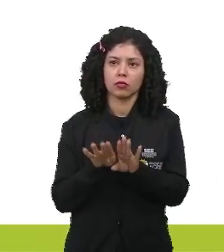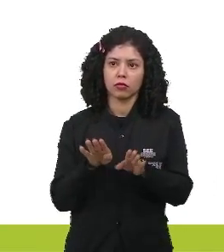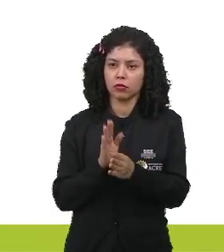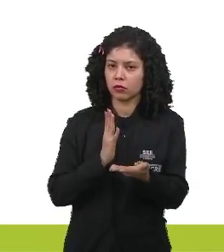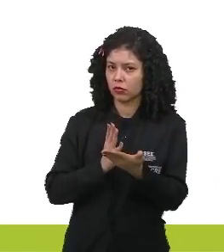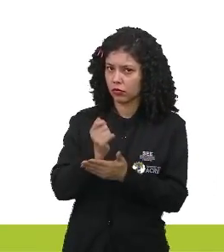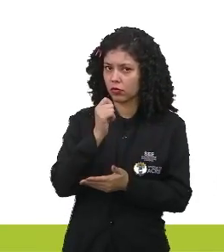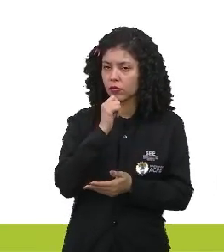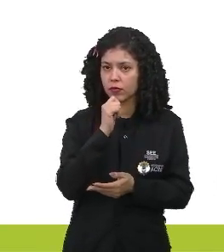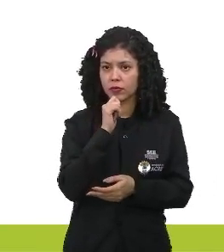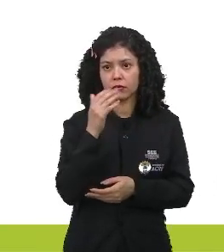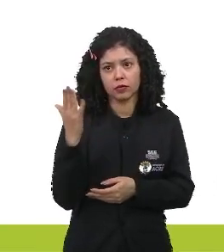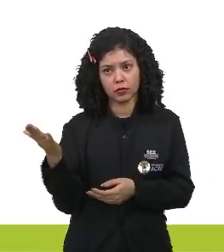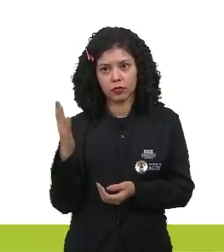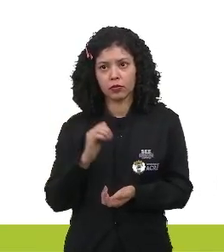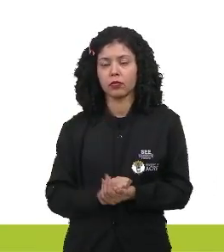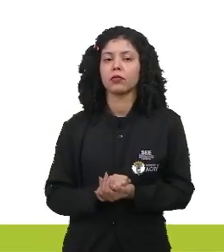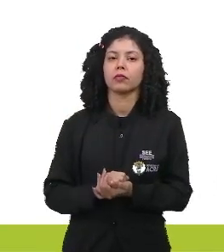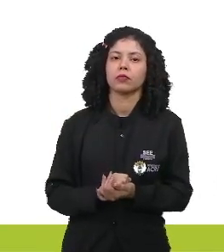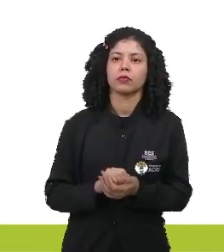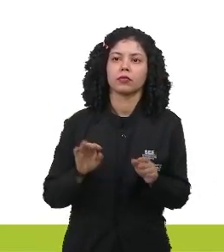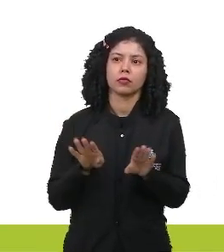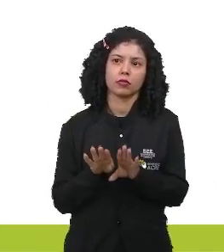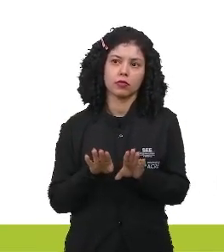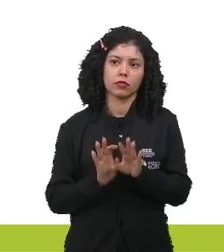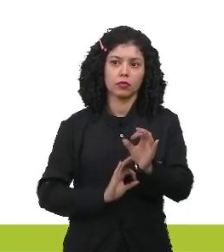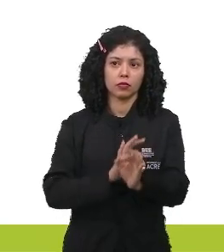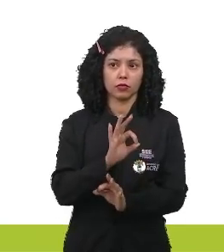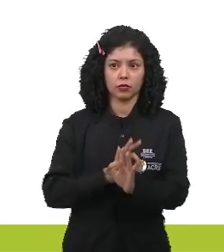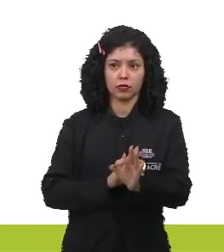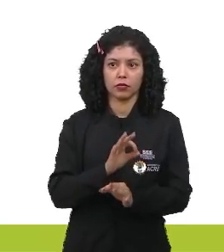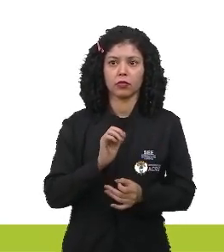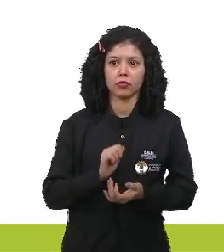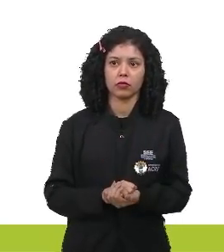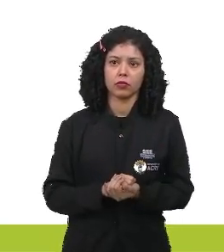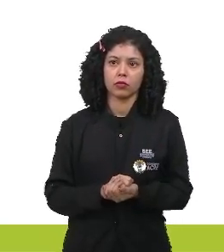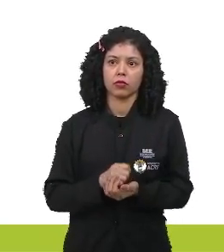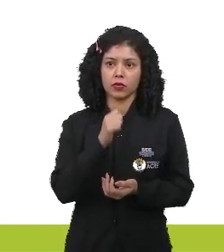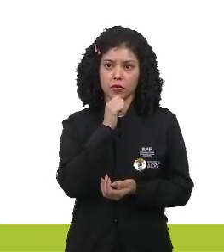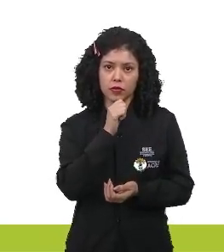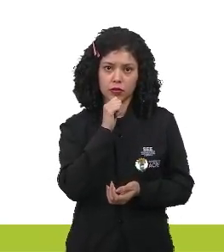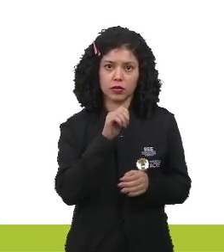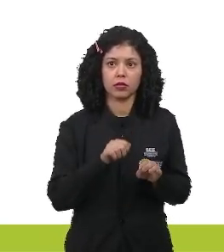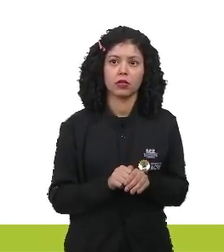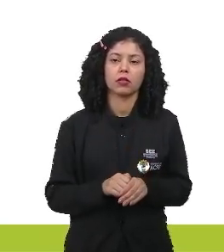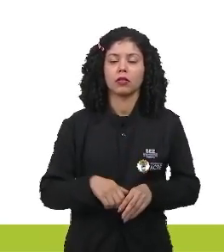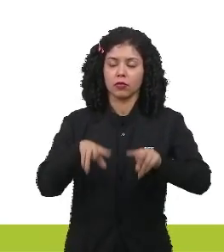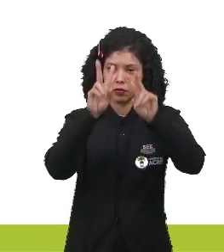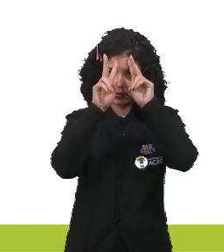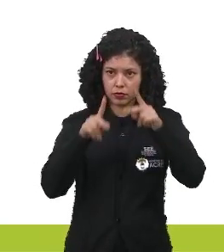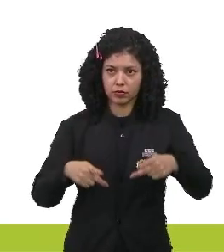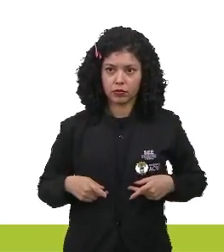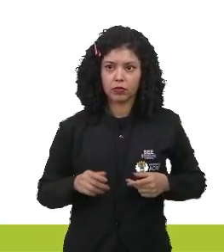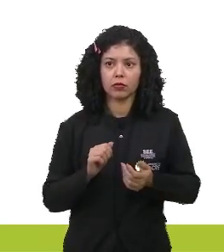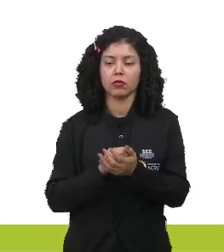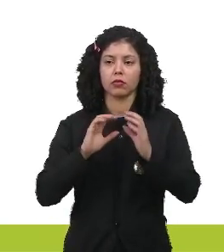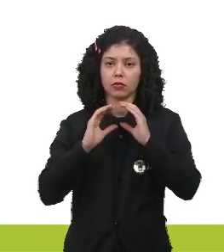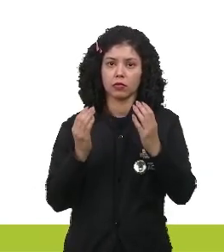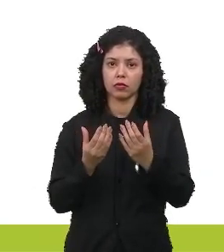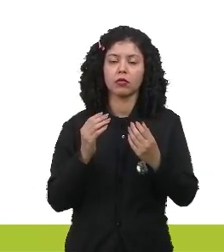razões deste da sociedade organizada e do Poder da política nos seres humanos e na